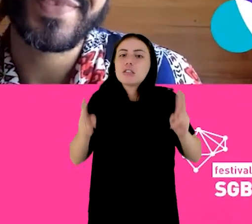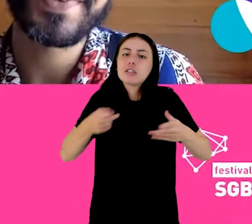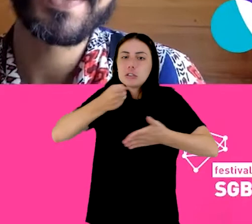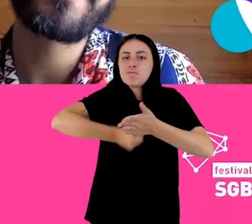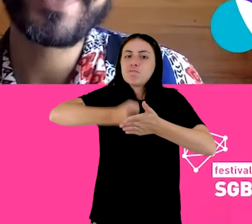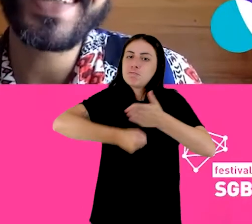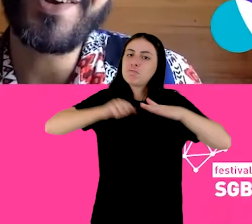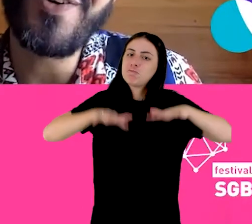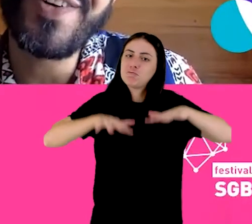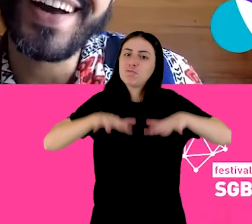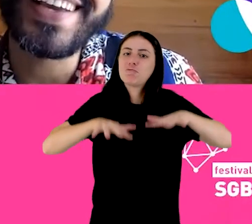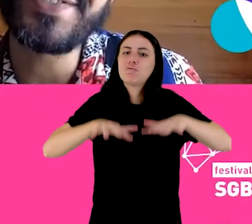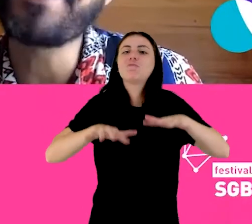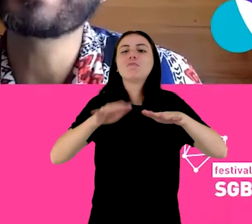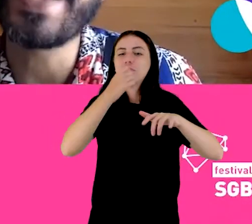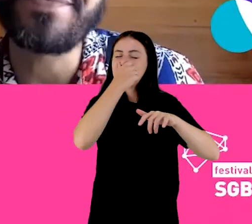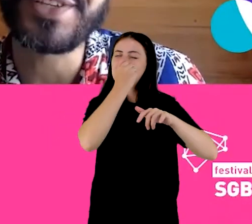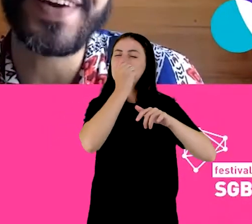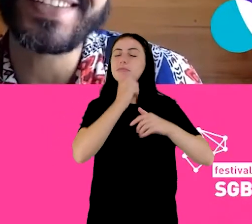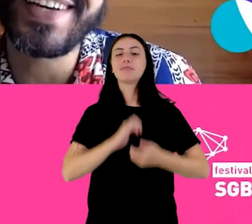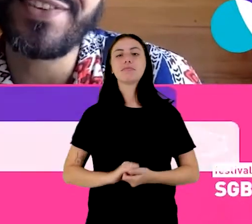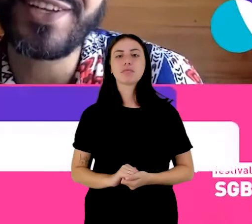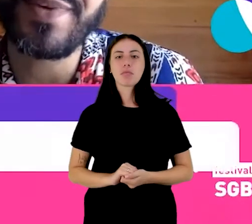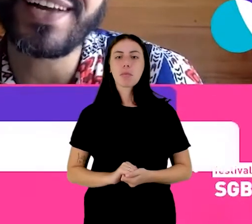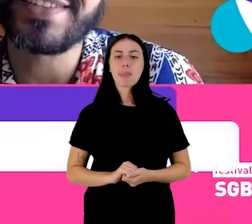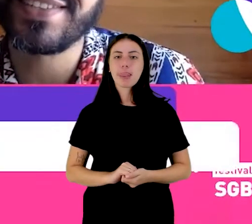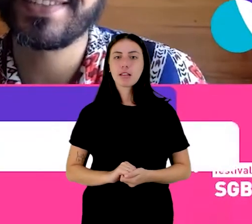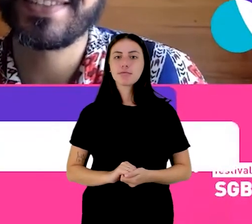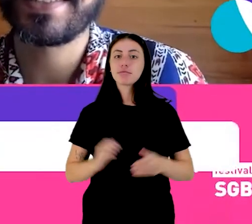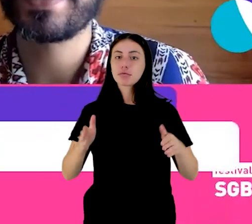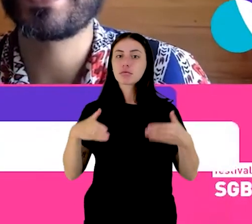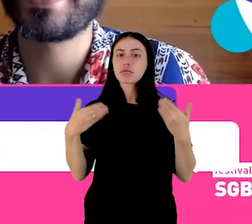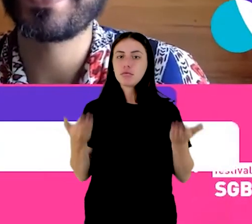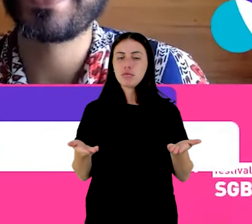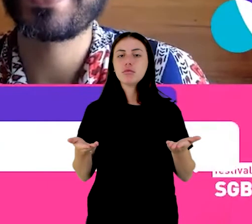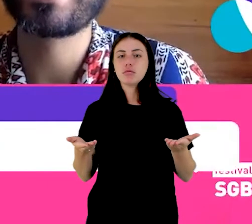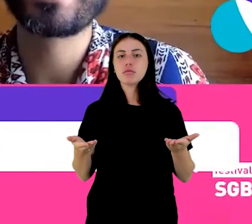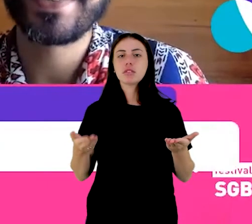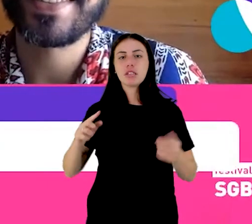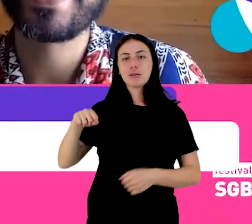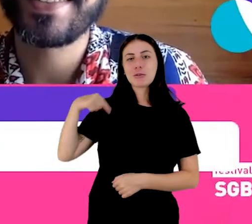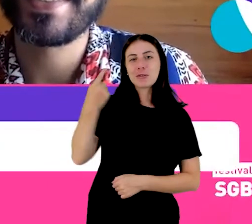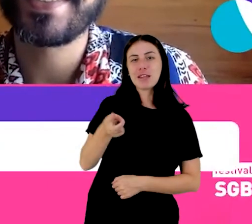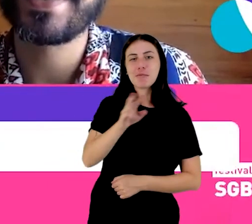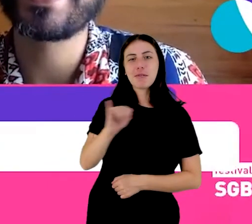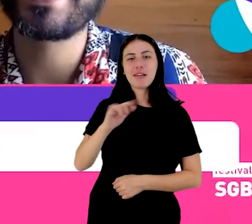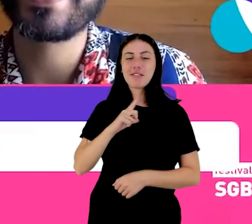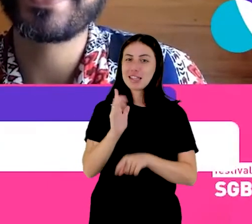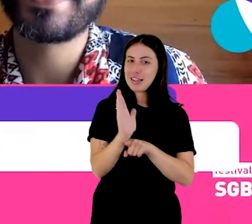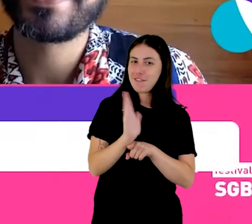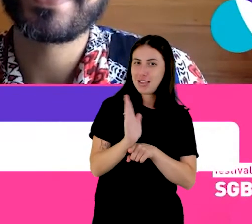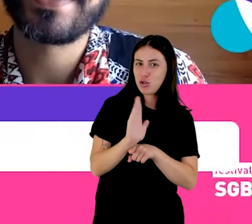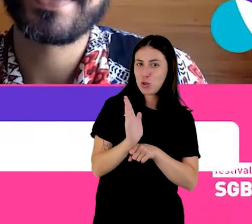gente acredita tanto nisso, vida longa, isso vai para sempre, isso vai crescer cada vez mais. Nessa construção de rede, né? Nessa construção de rede, então,